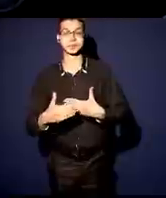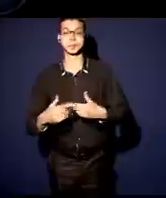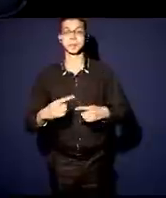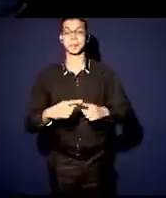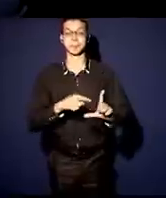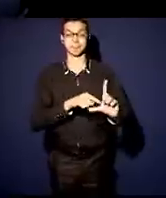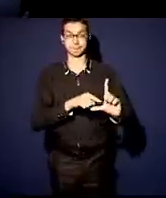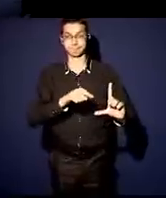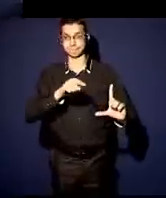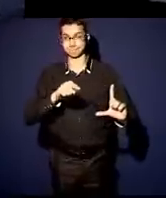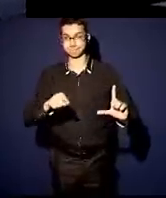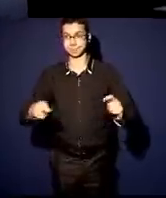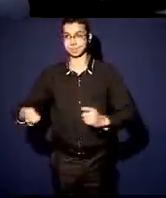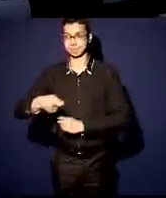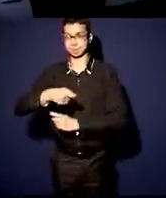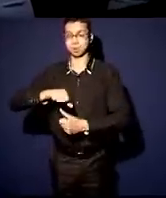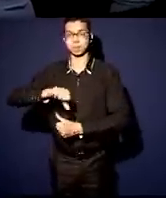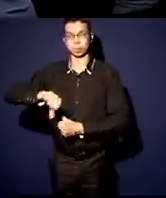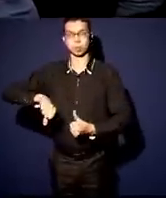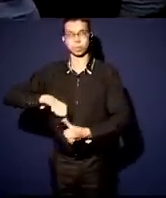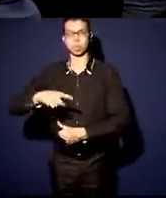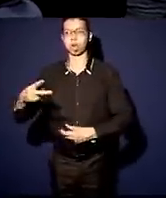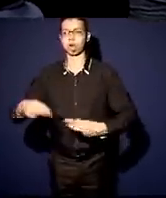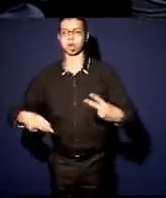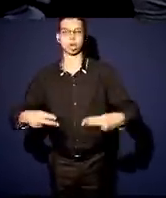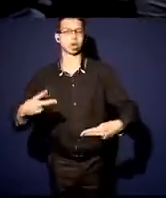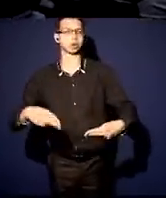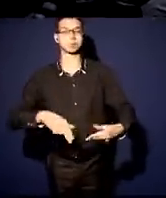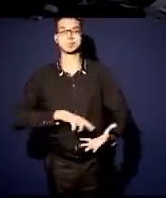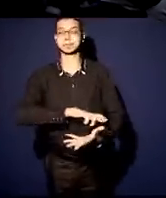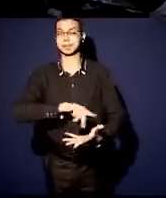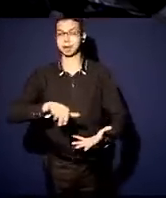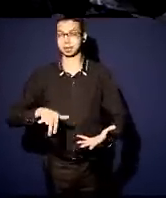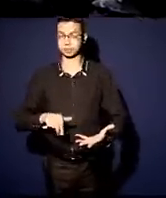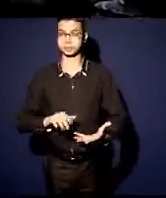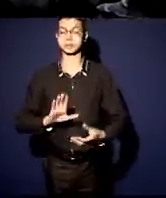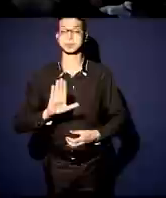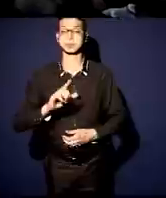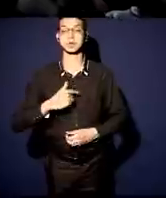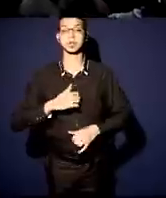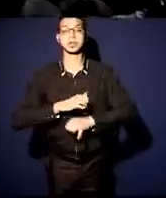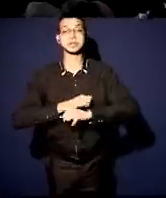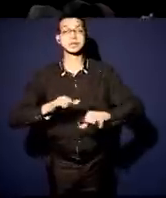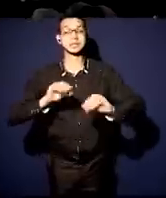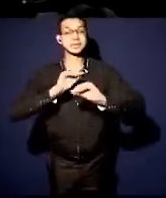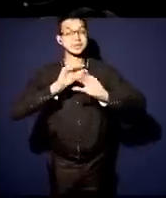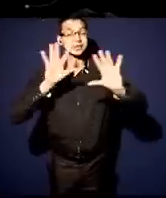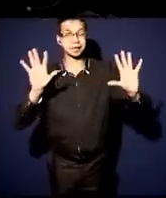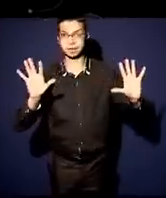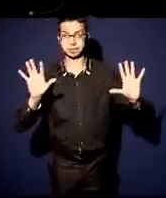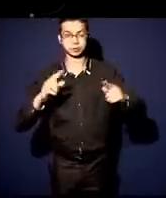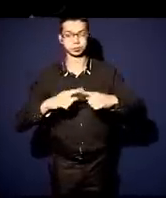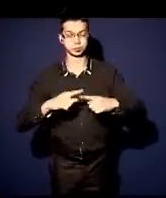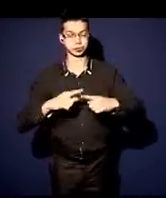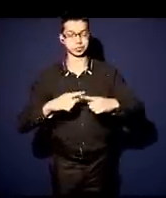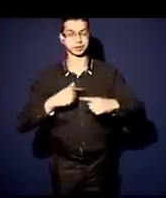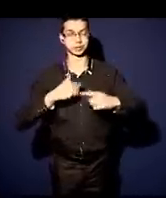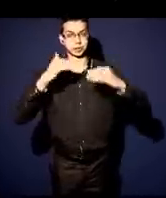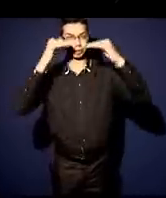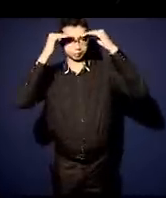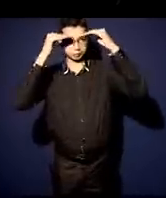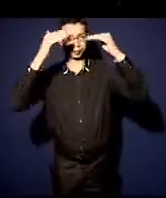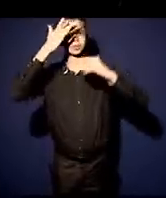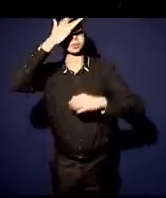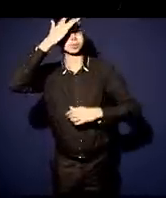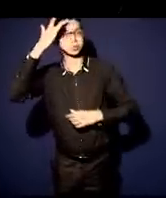em demasia, né? Talvez assim, eu só não deixei claro quando eu disse que eu tenho respeito por gente que escreve